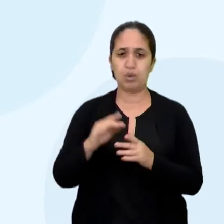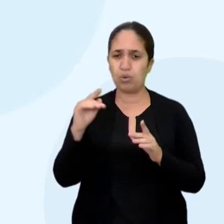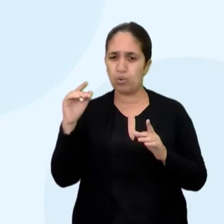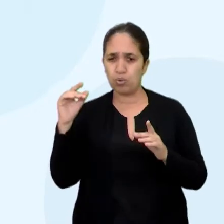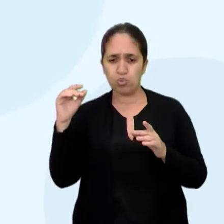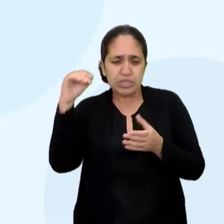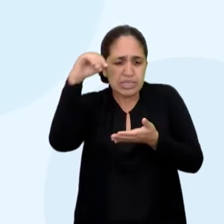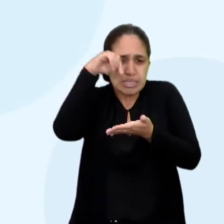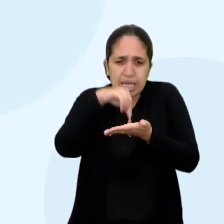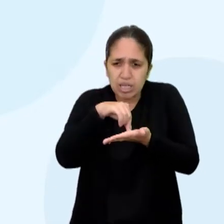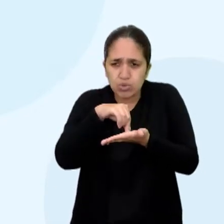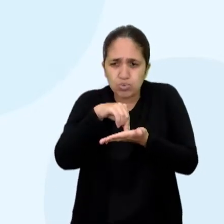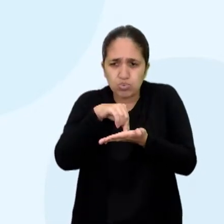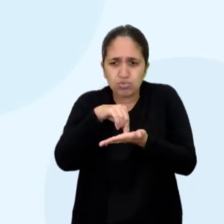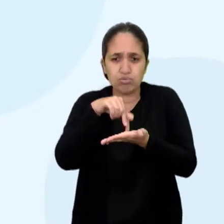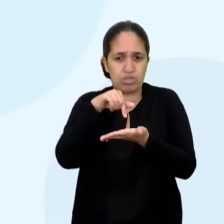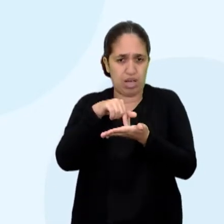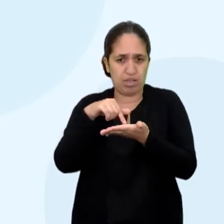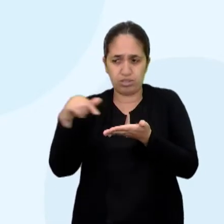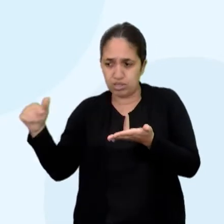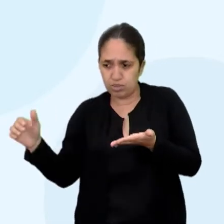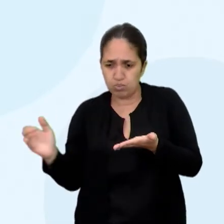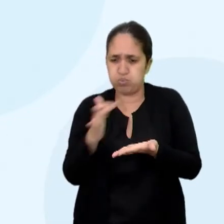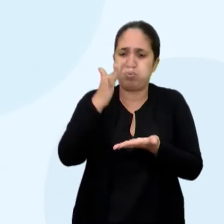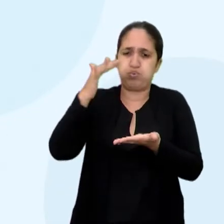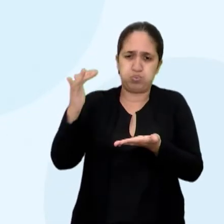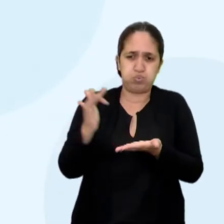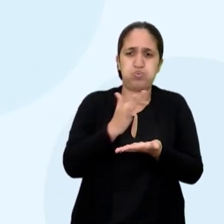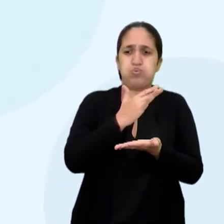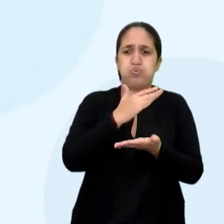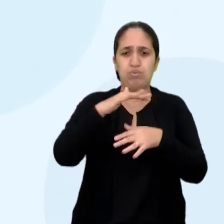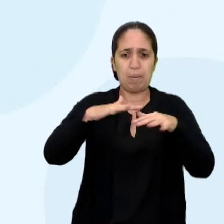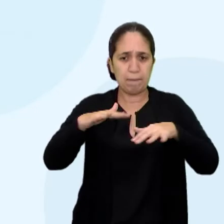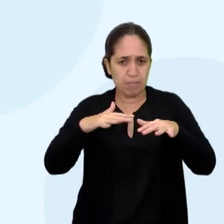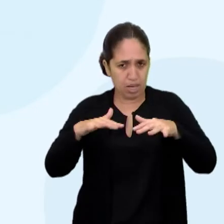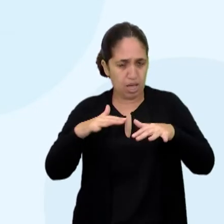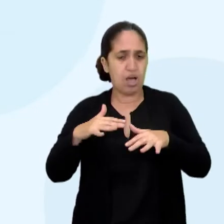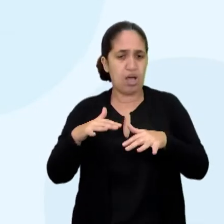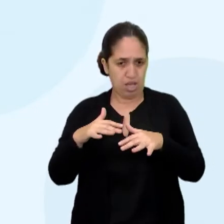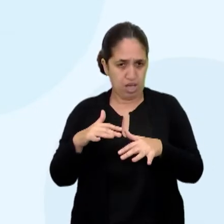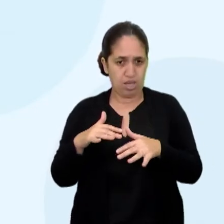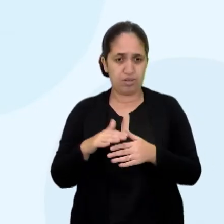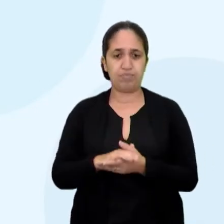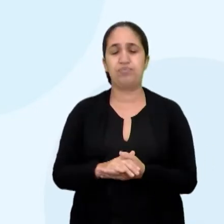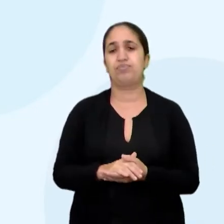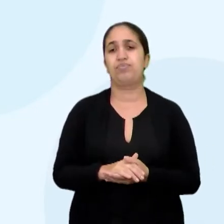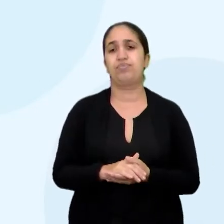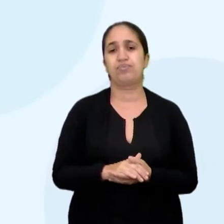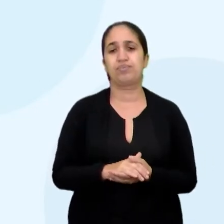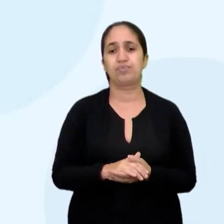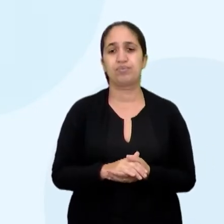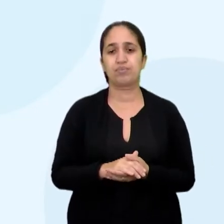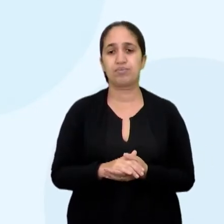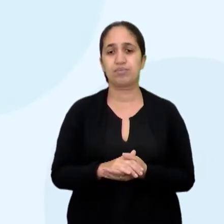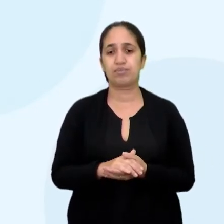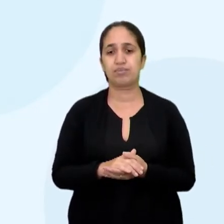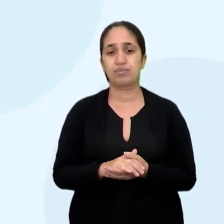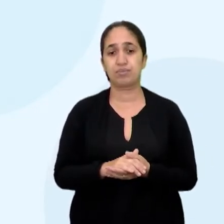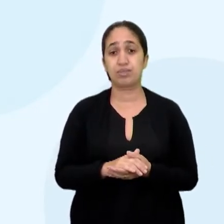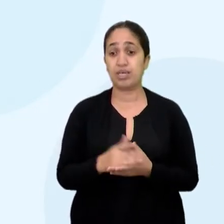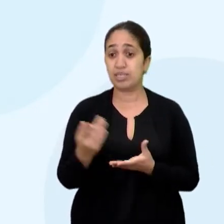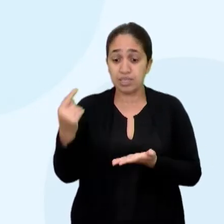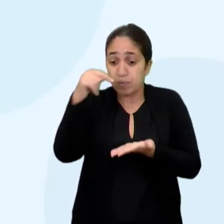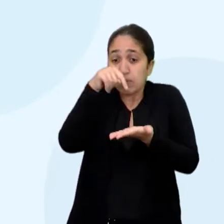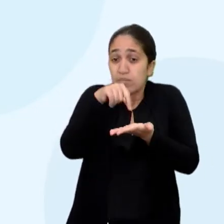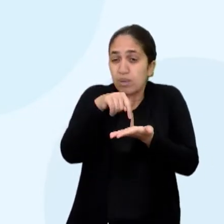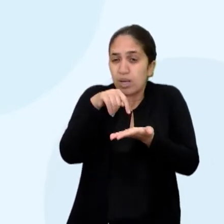epicentro desse tsunami aí, desse terremoto em Fukushima, e depois ocasionou aí um tsunami, né? Então teve esse epicentro aí,